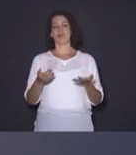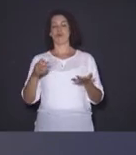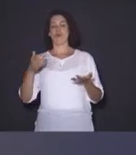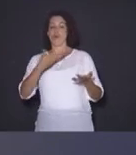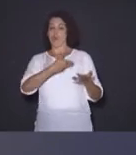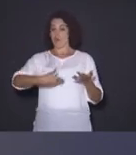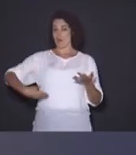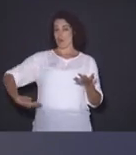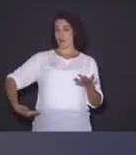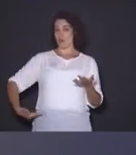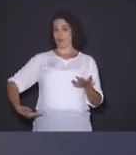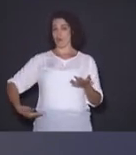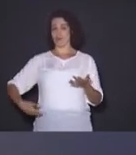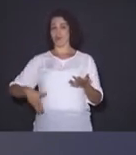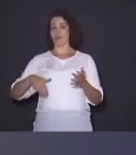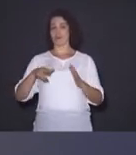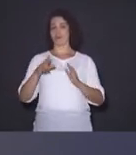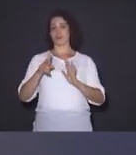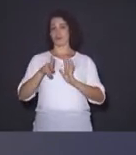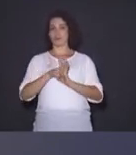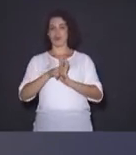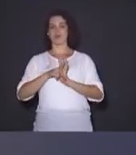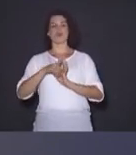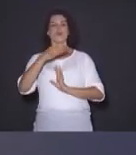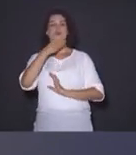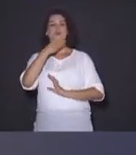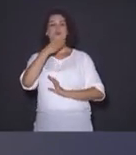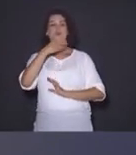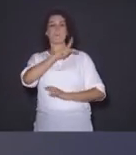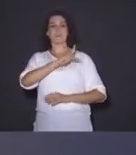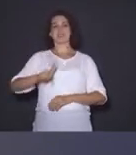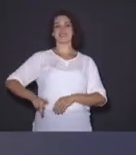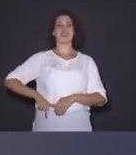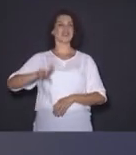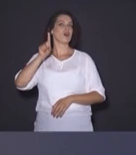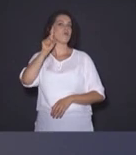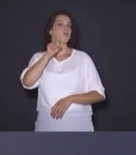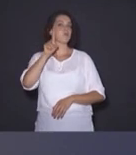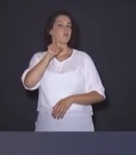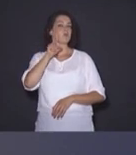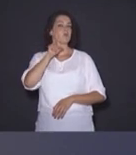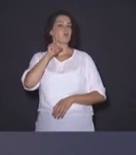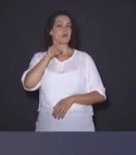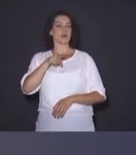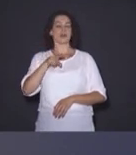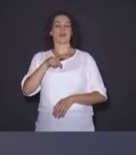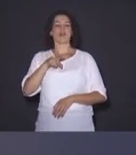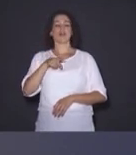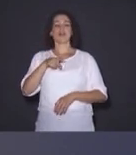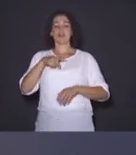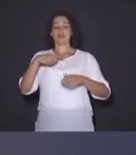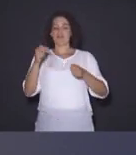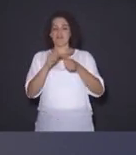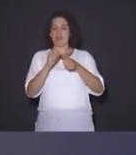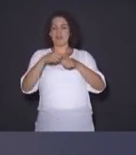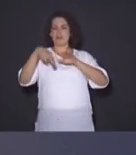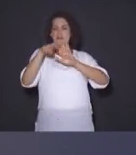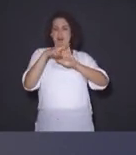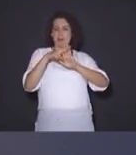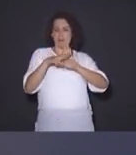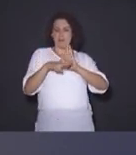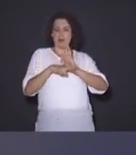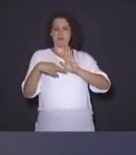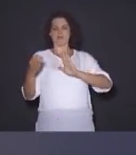de donna donna o trânsito nos estados unidos acabou de quebrar através de uma regulamentação é algo que nós temos que